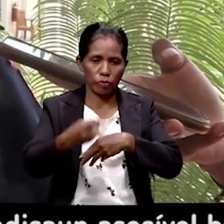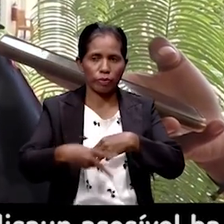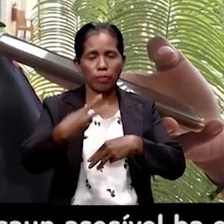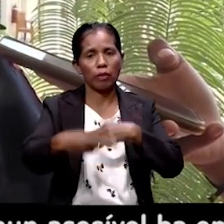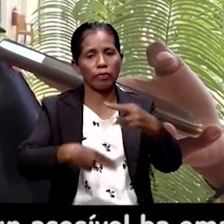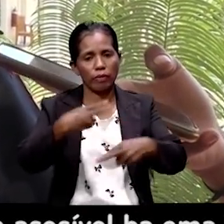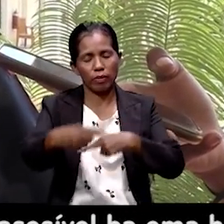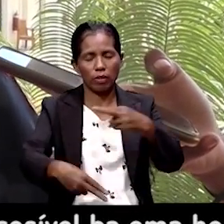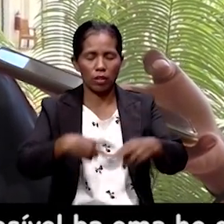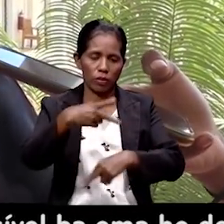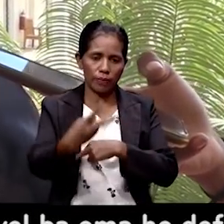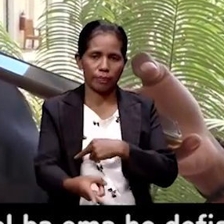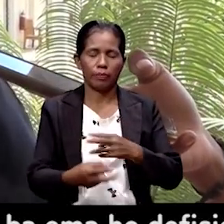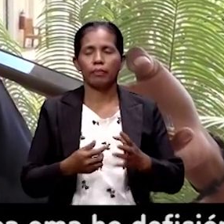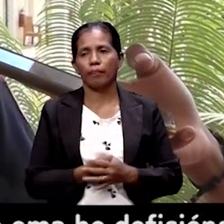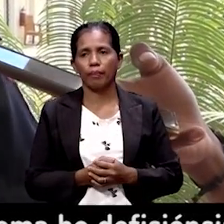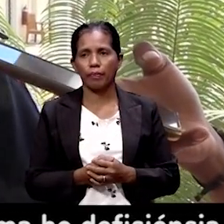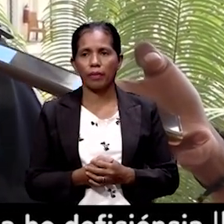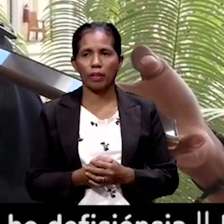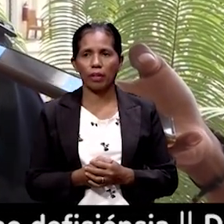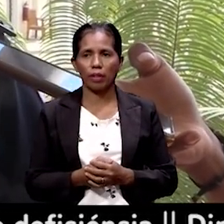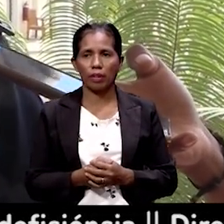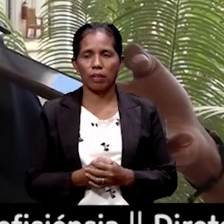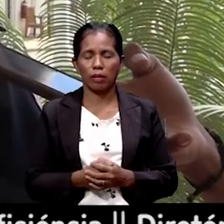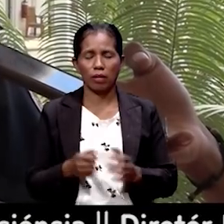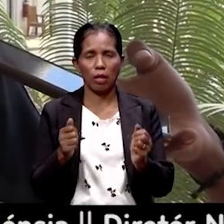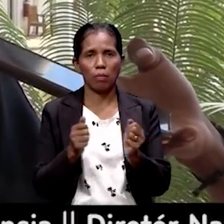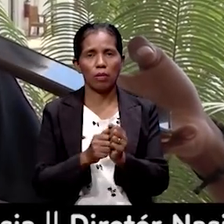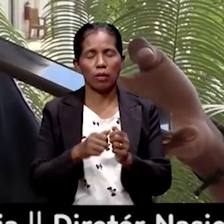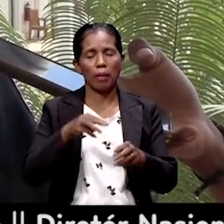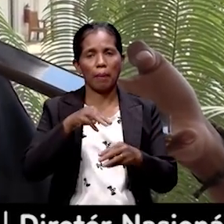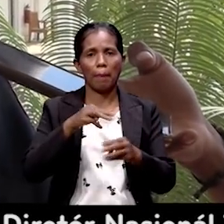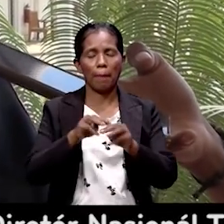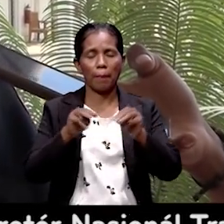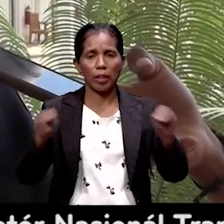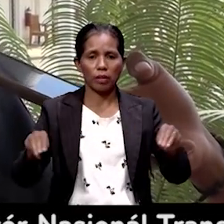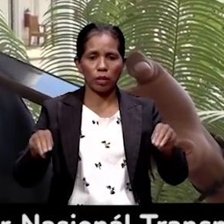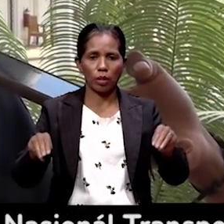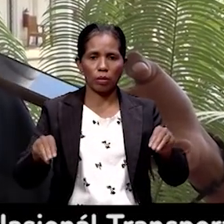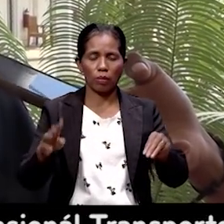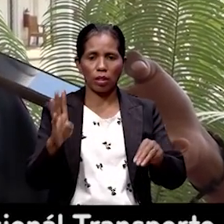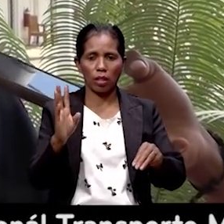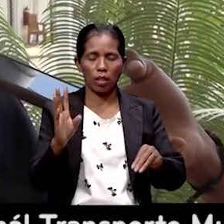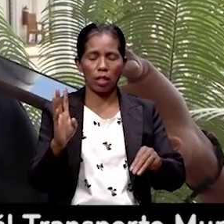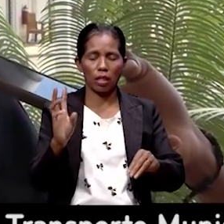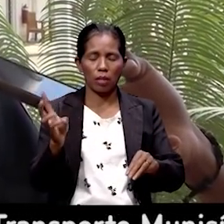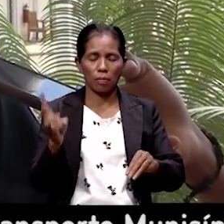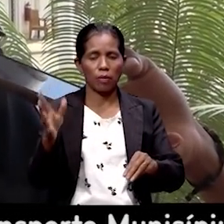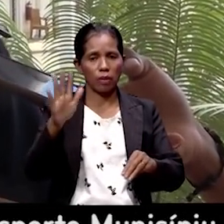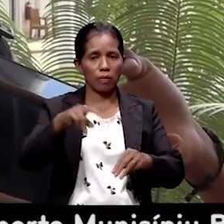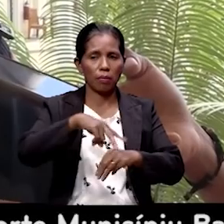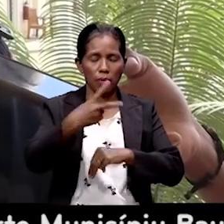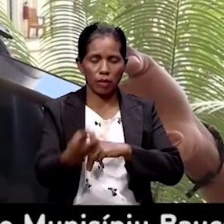fila. Ne e a 65 metros. 65 metros. E sira nai